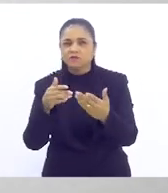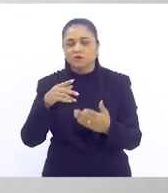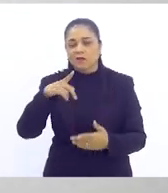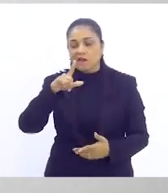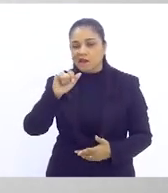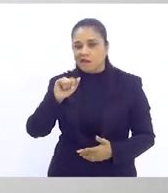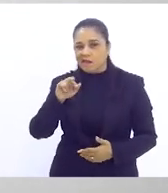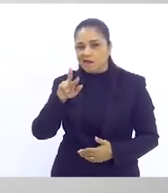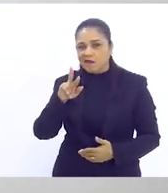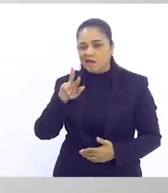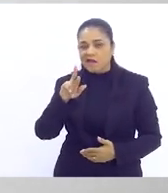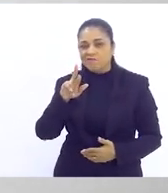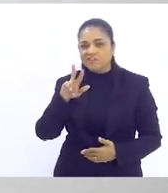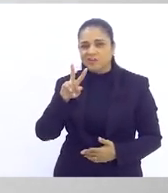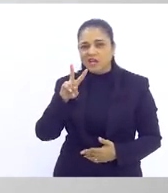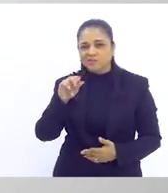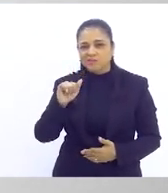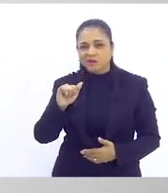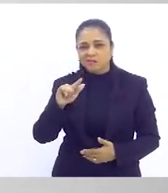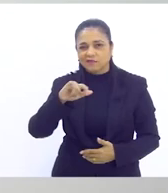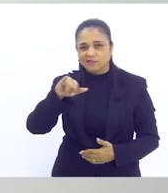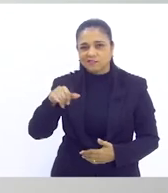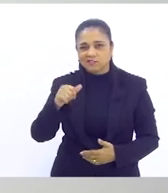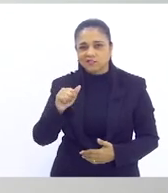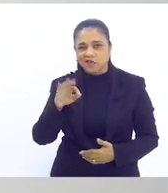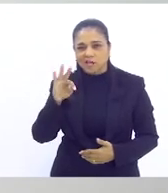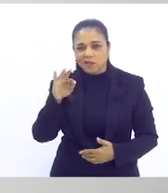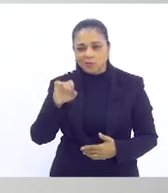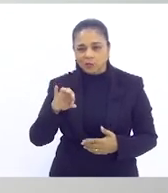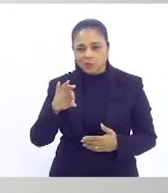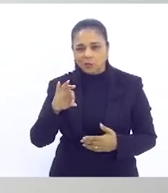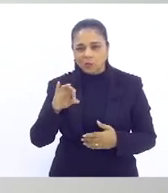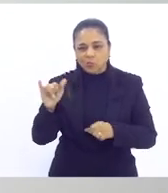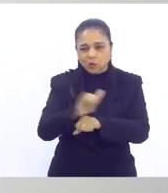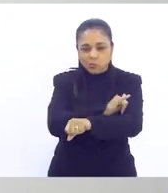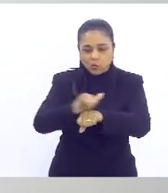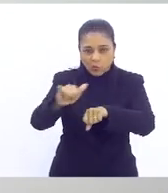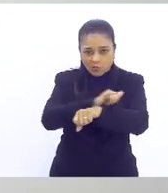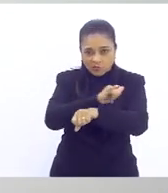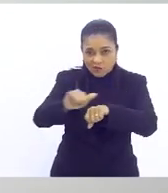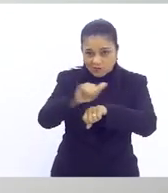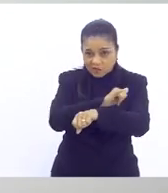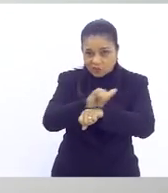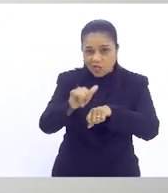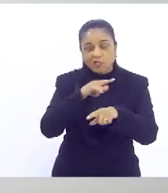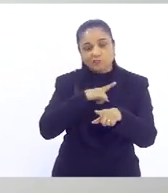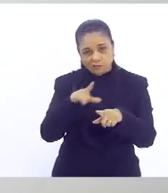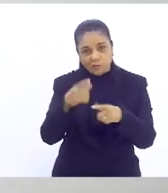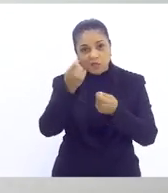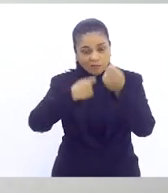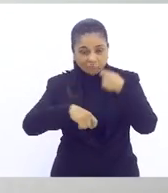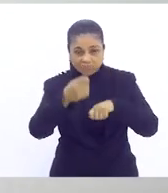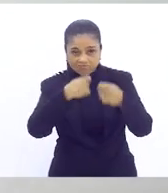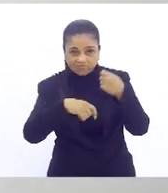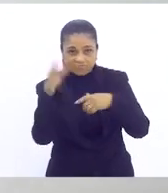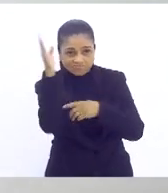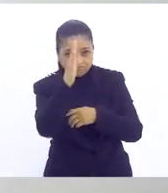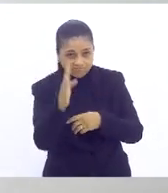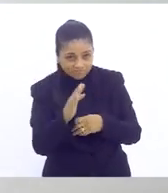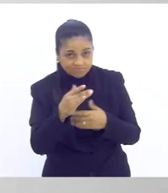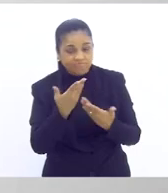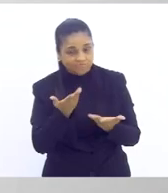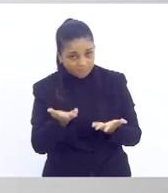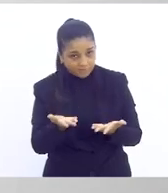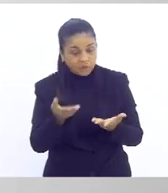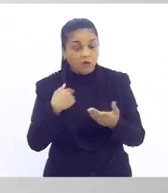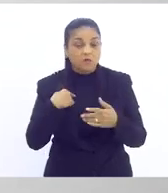um desmonte da estrutura estatal brasileira e também das empresas privadas brasileiras então nós temos uma tarefa pela